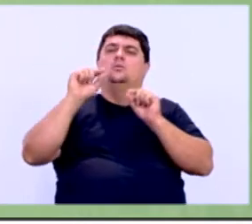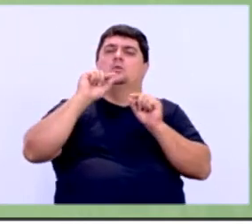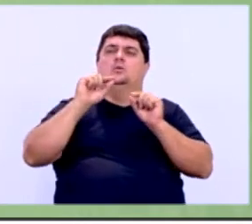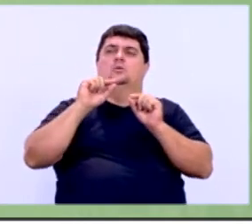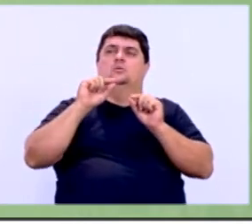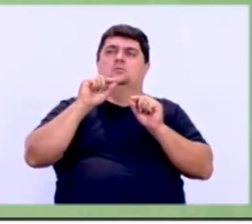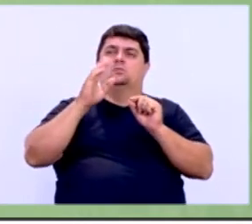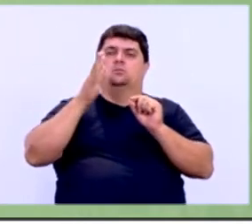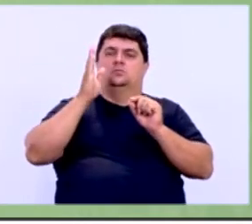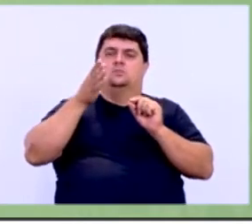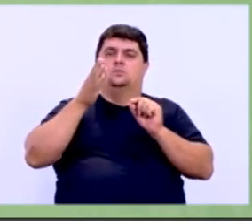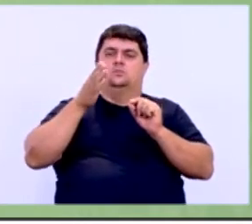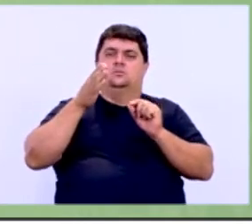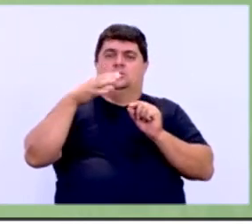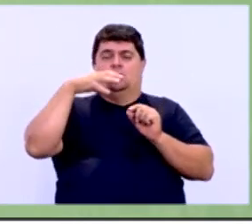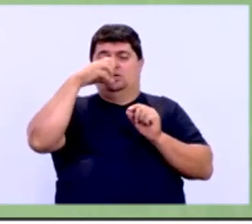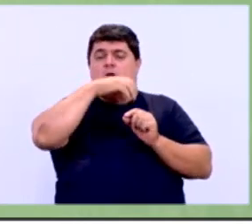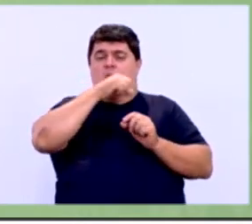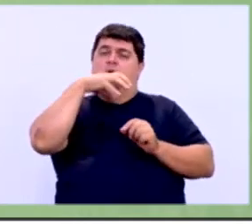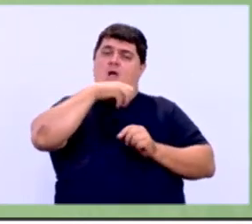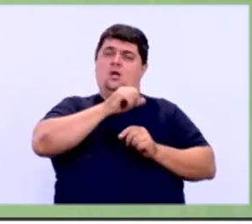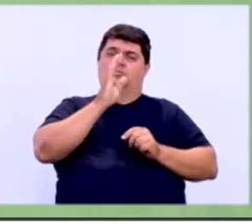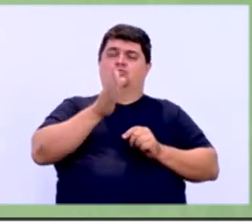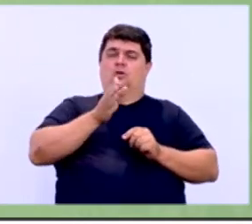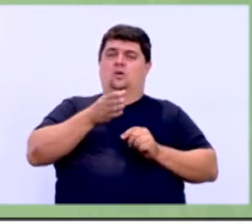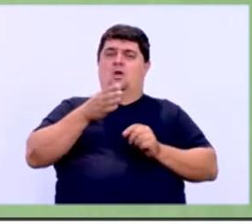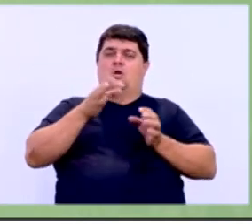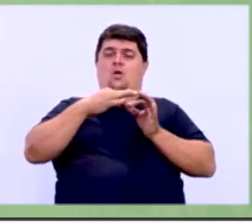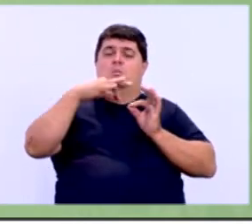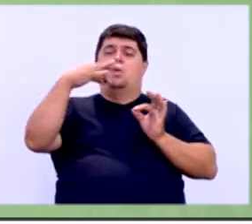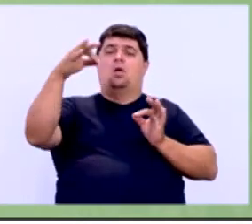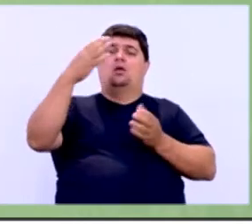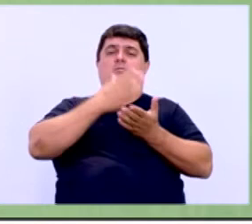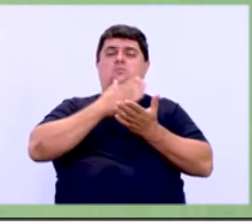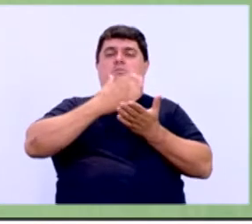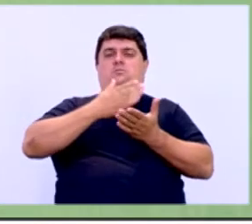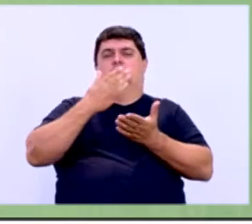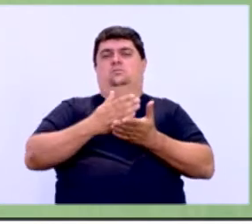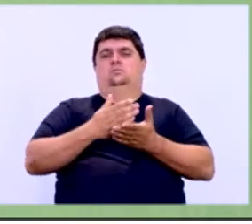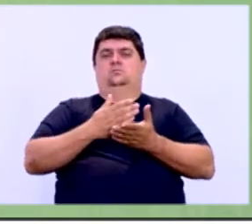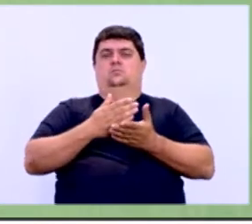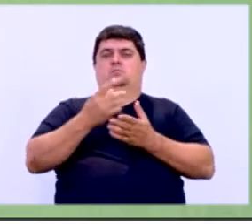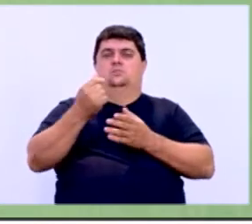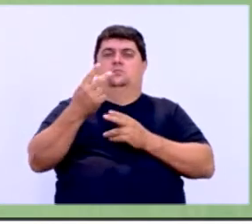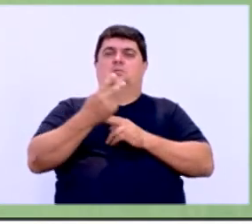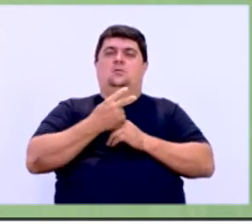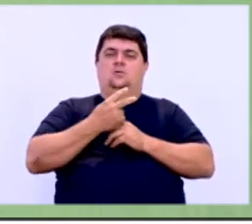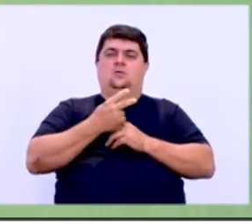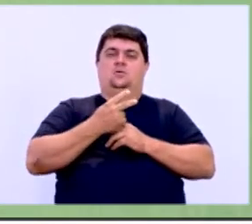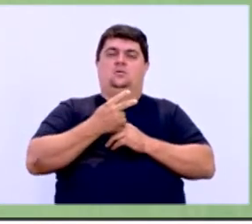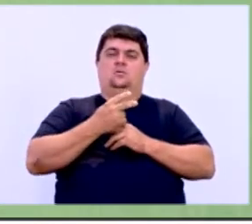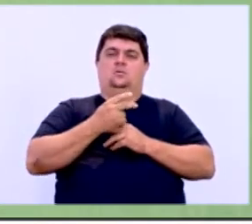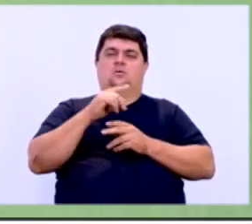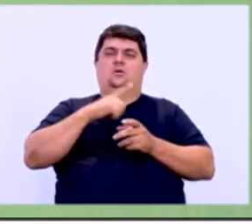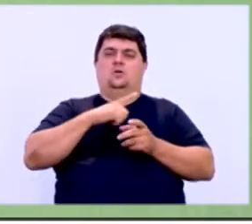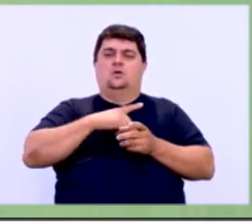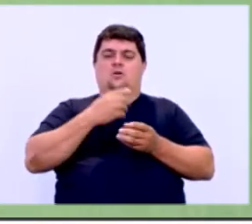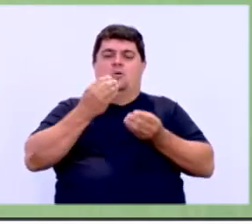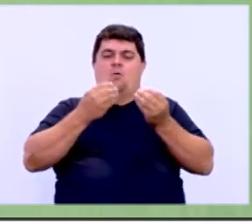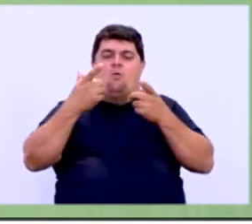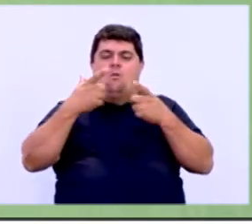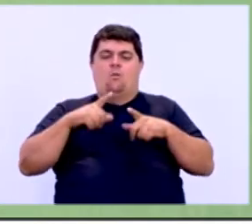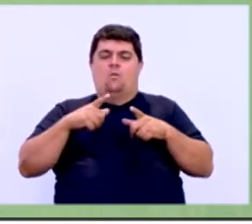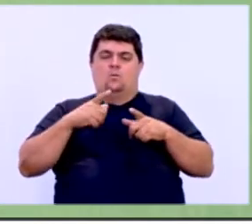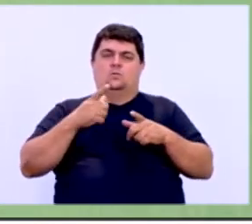Nós falamos aí do curto prazo, né? Nós vamos falar agora do longo prazo. Né? A primeira questão ela falava sobre as fontes de